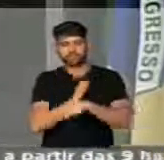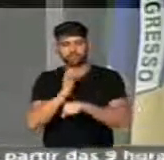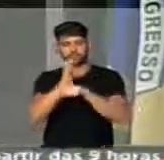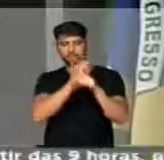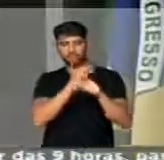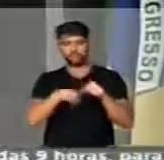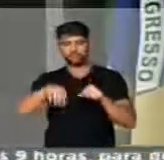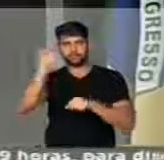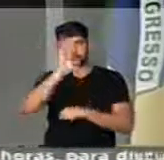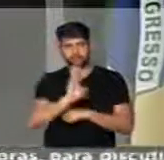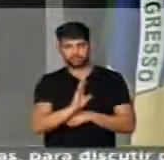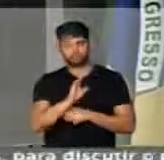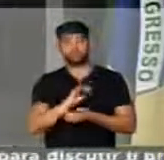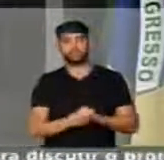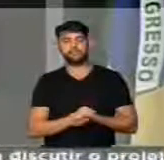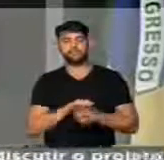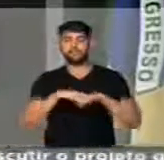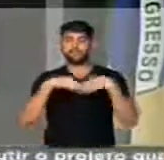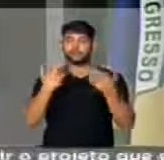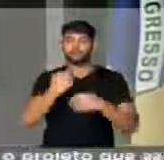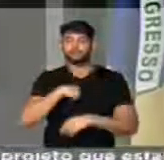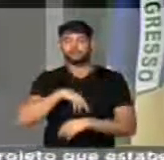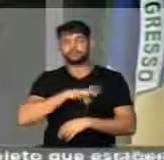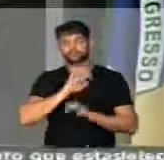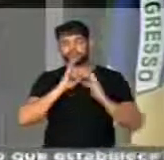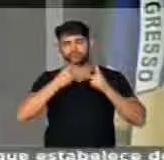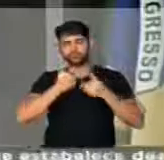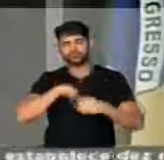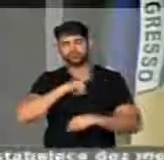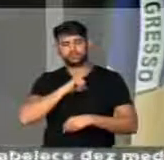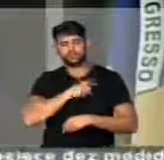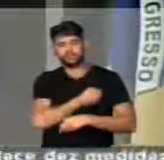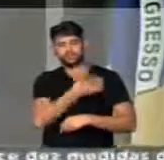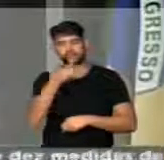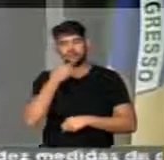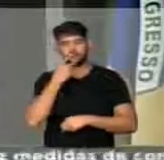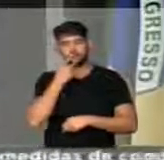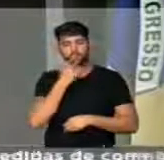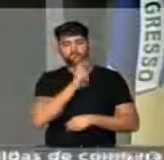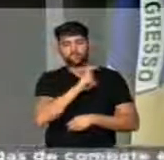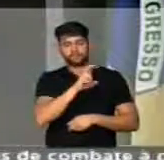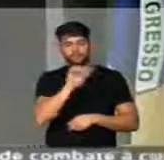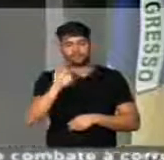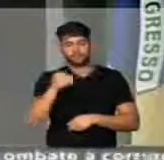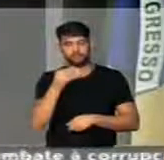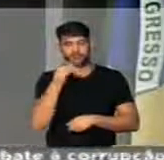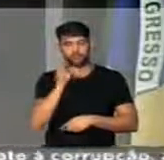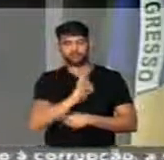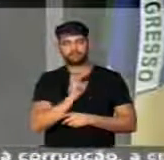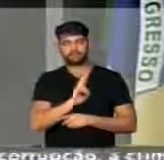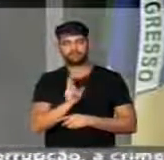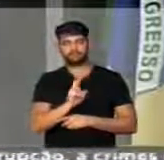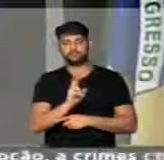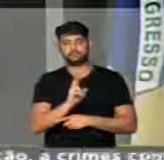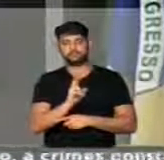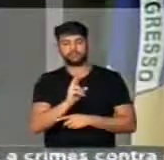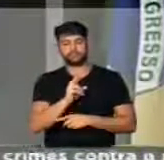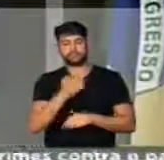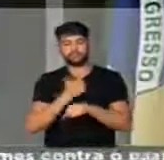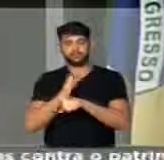estados brasileiros. Então, com isso, nós temos um número, são 50 bilhões de reais que